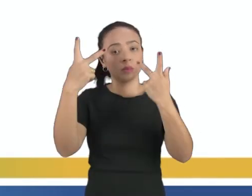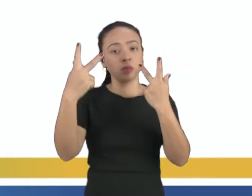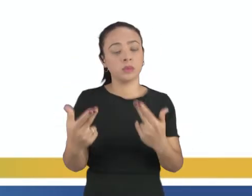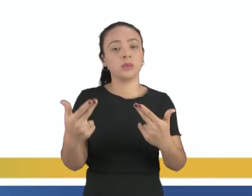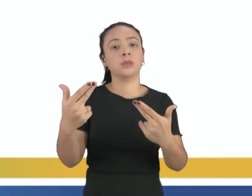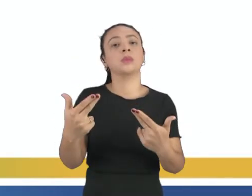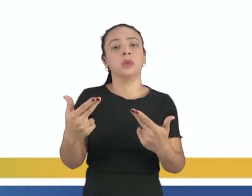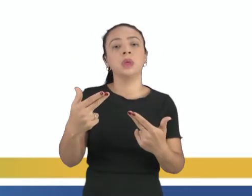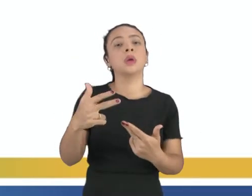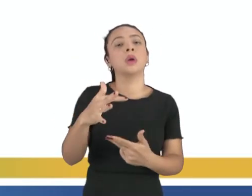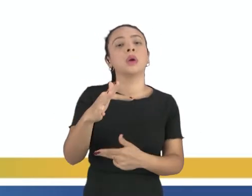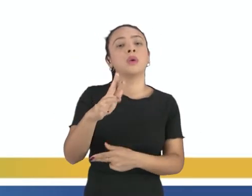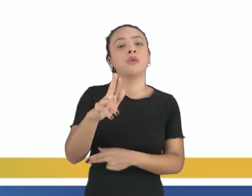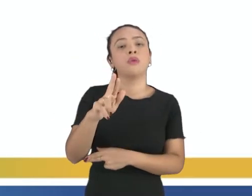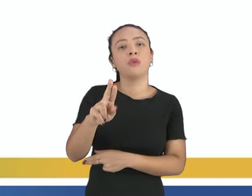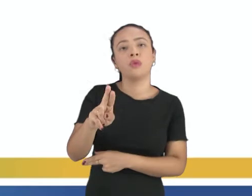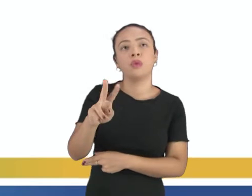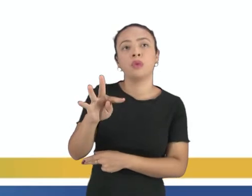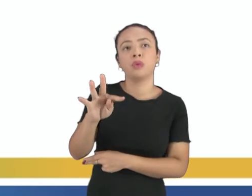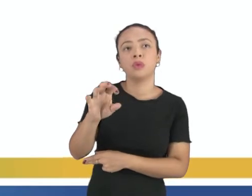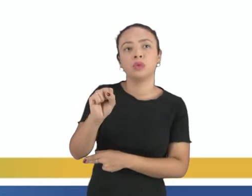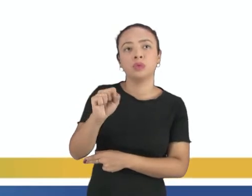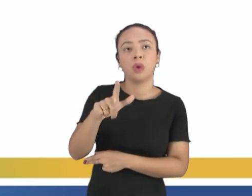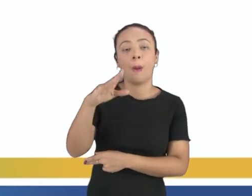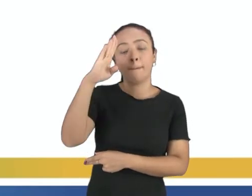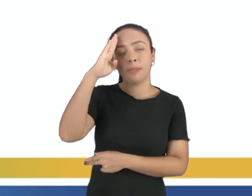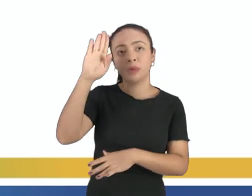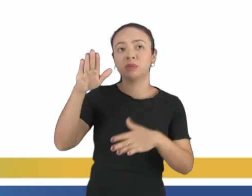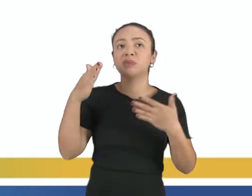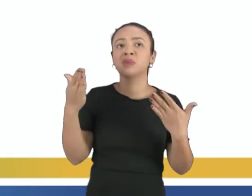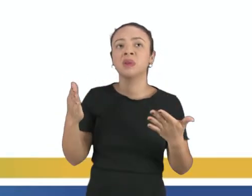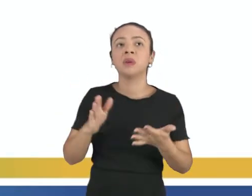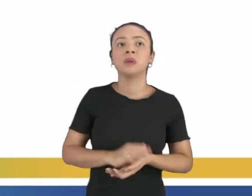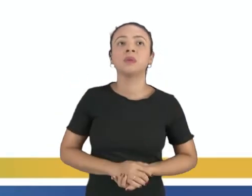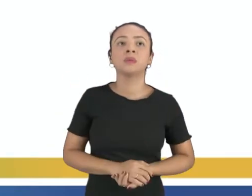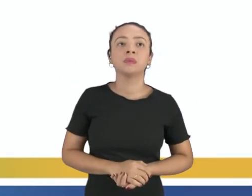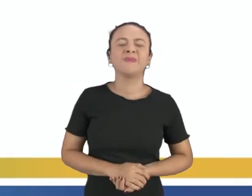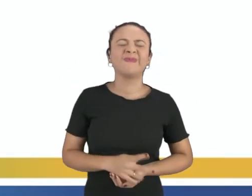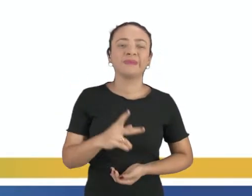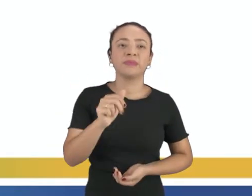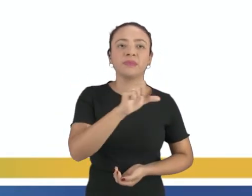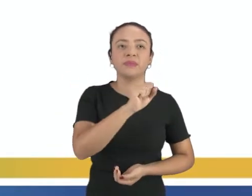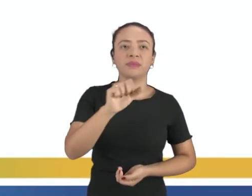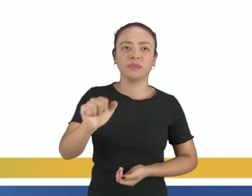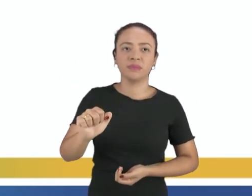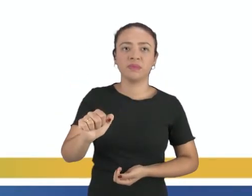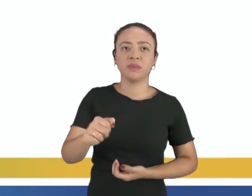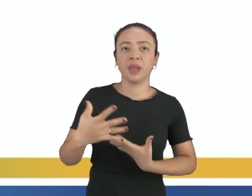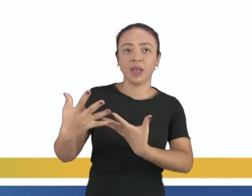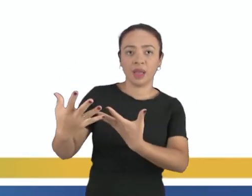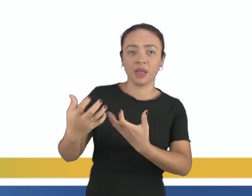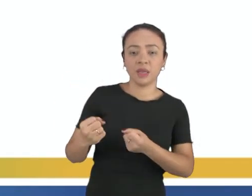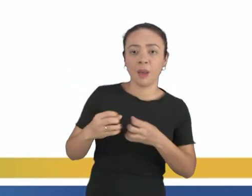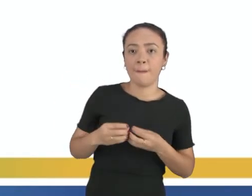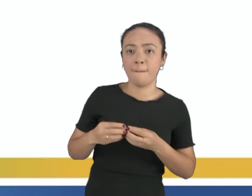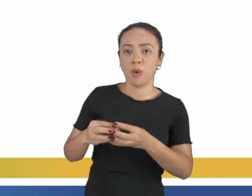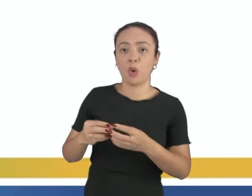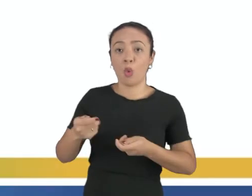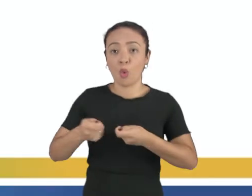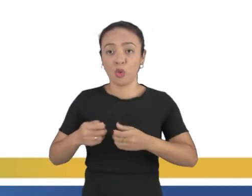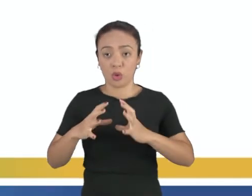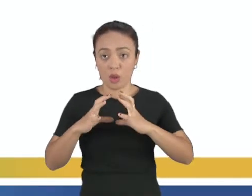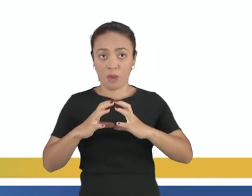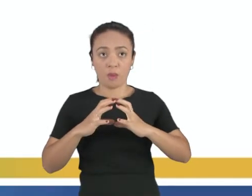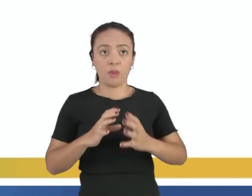não poderia ser diferente. Os principais fundamentos do futsal são passe, recepção ou domínio